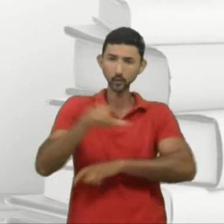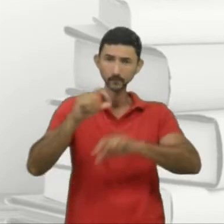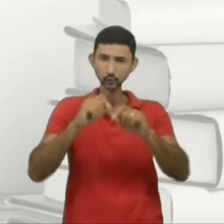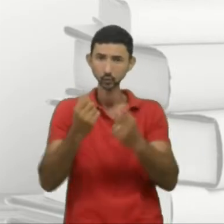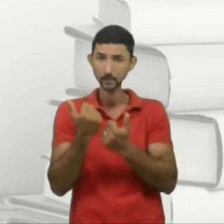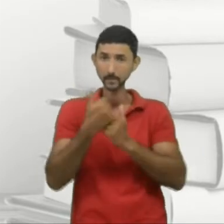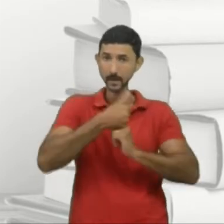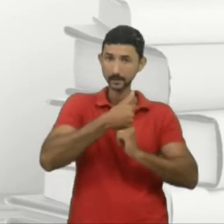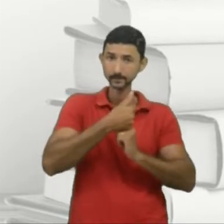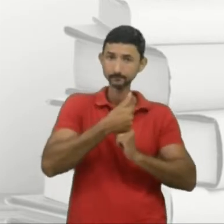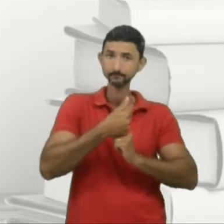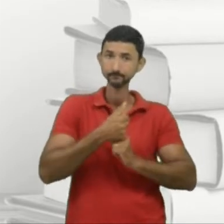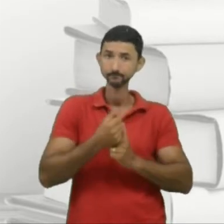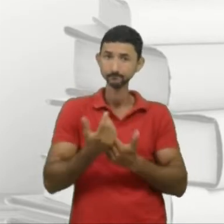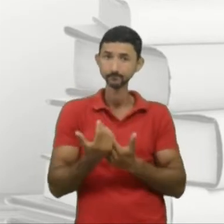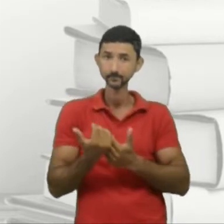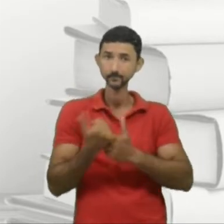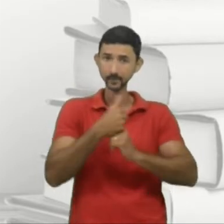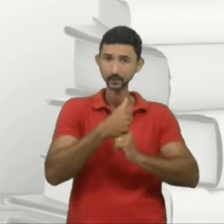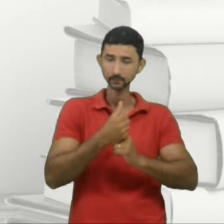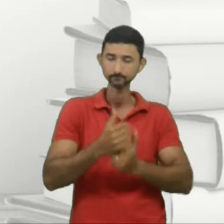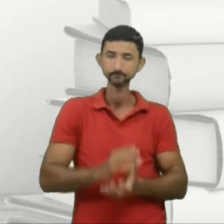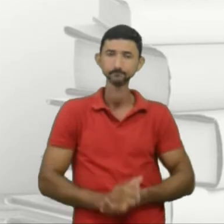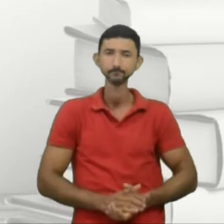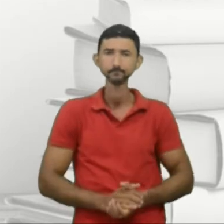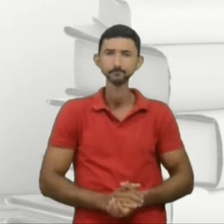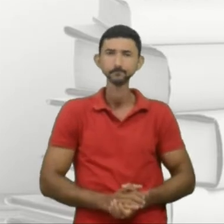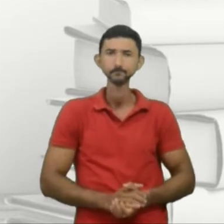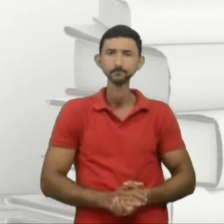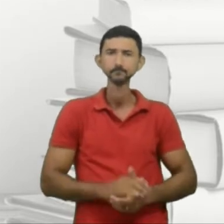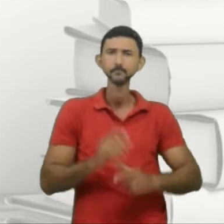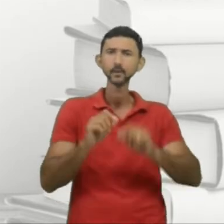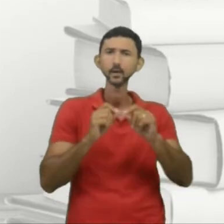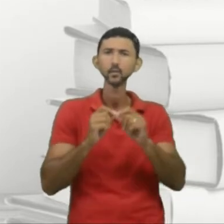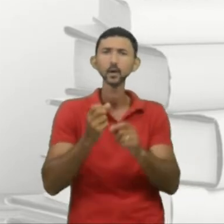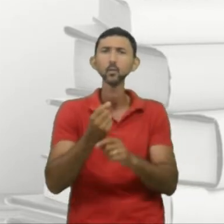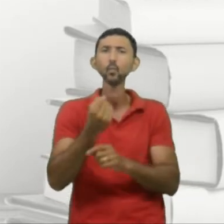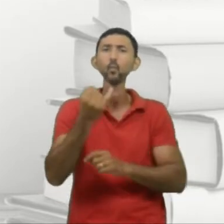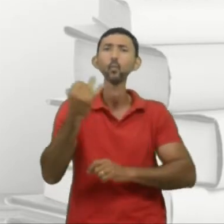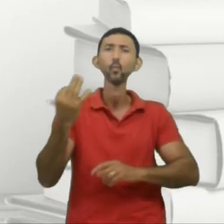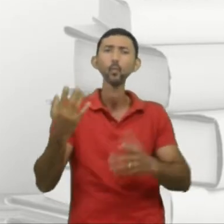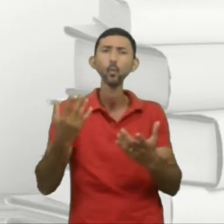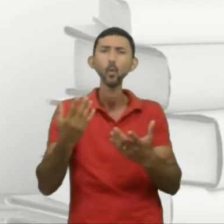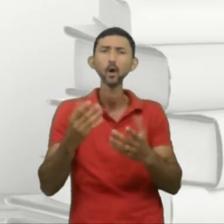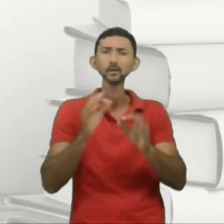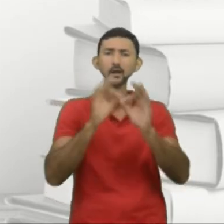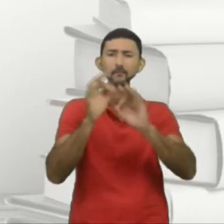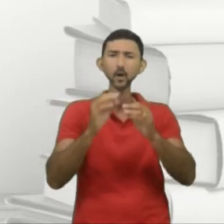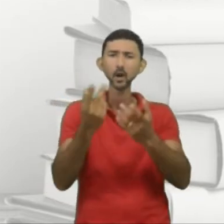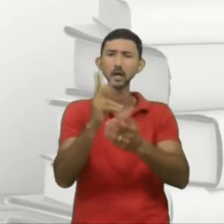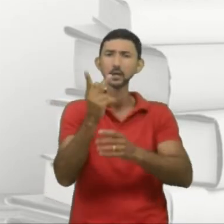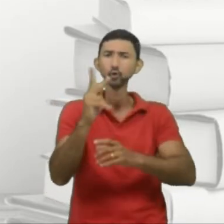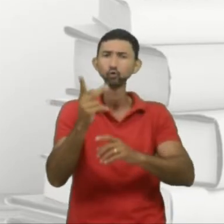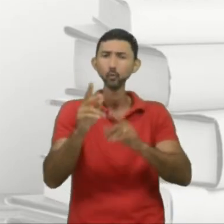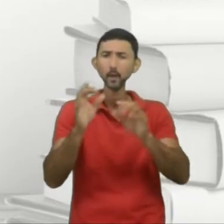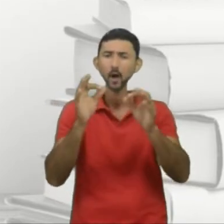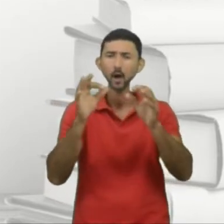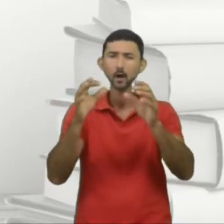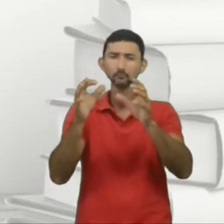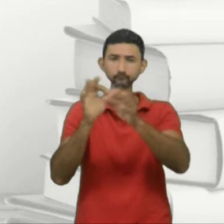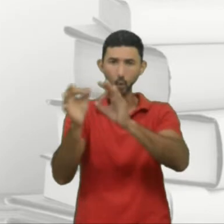de representante de sala e de suplente. De quantas maneiras distintas essa dupla poderá ser